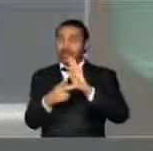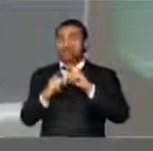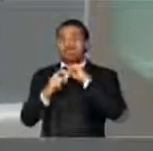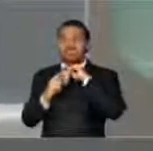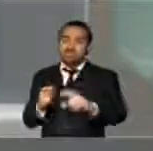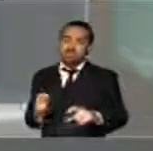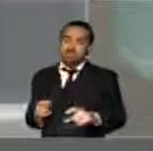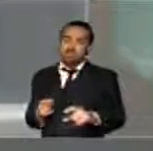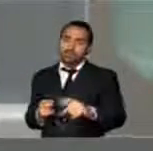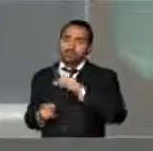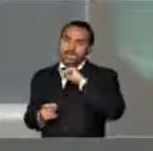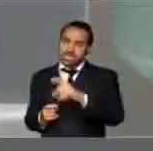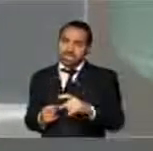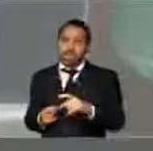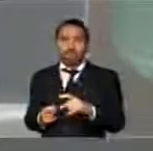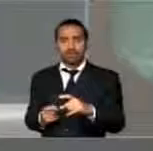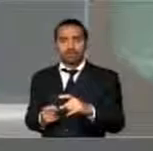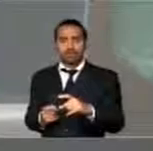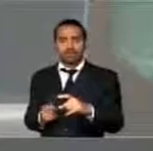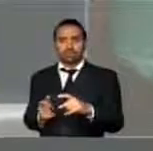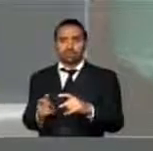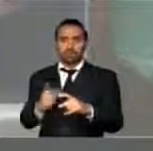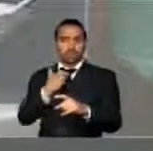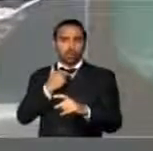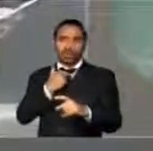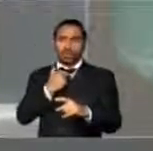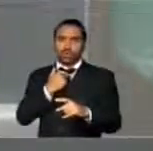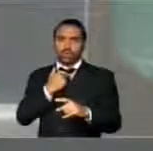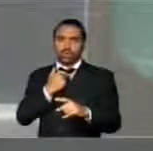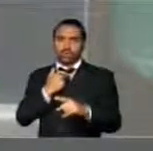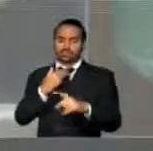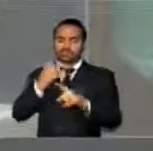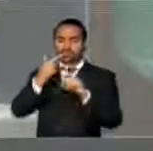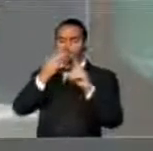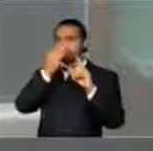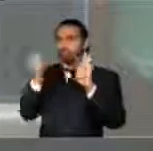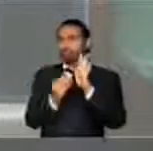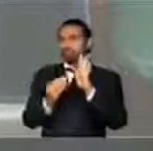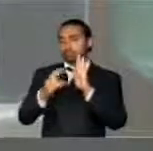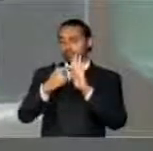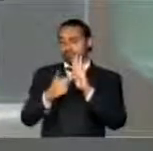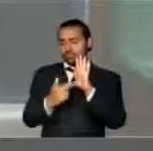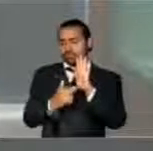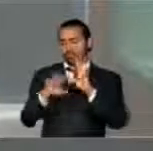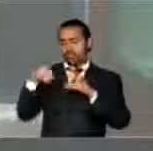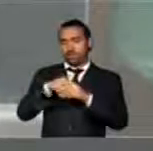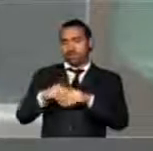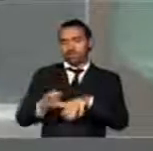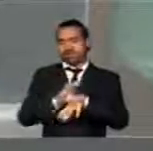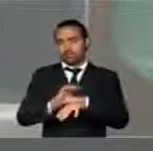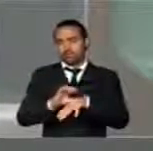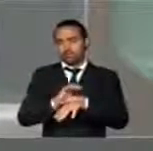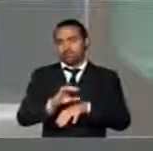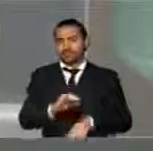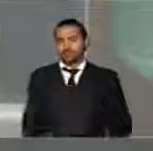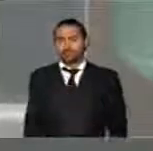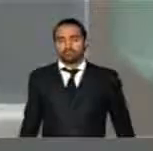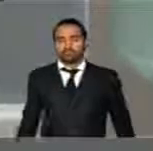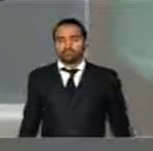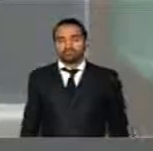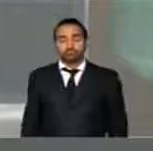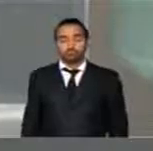democrático de direito, ninguém é dado autorização de romper com aquilo que está consagrado no nosso ordenamento jurídico. Alguém